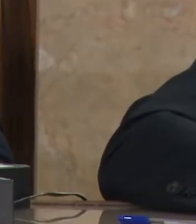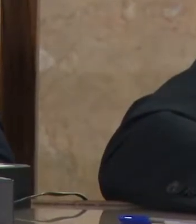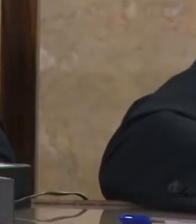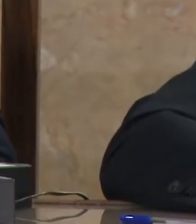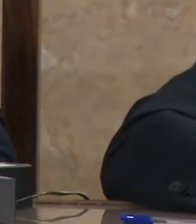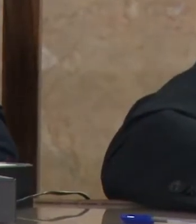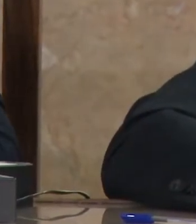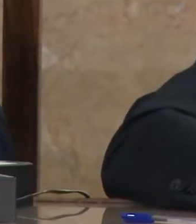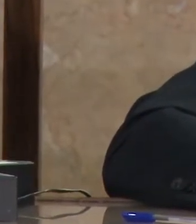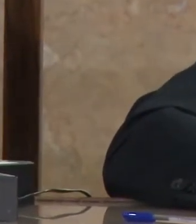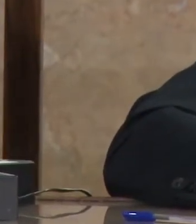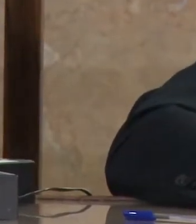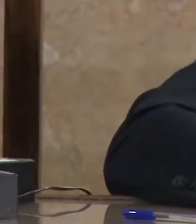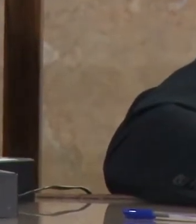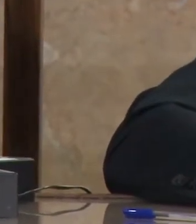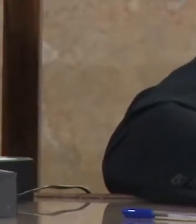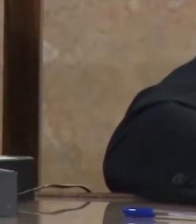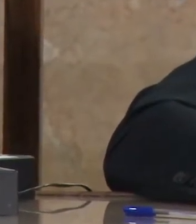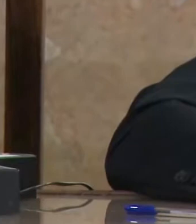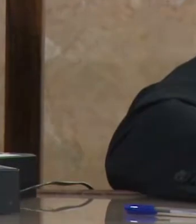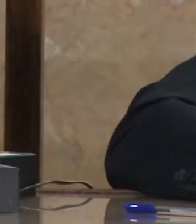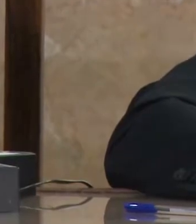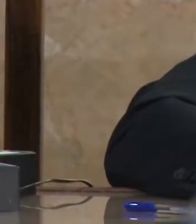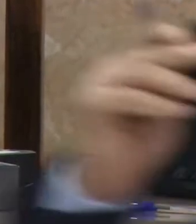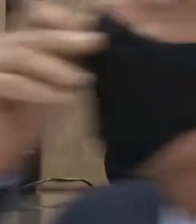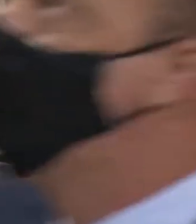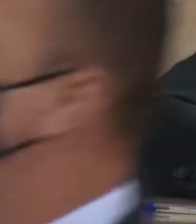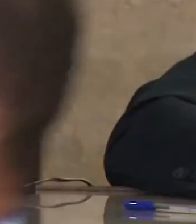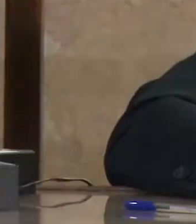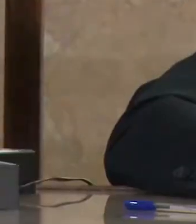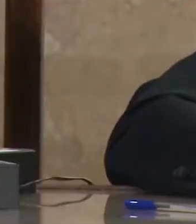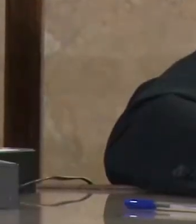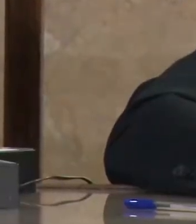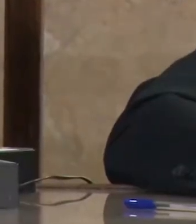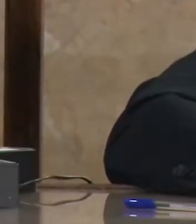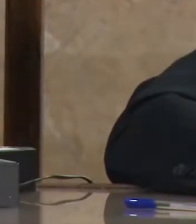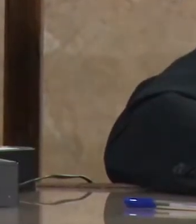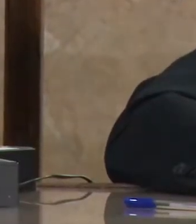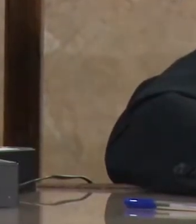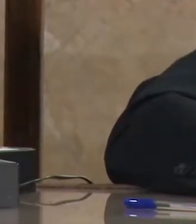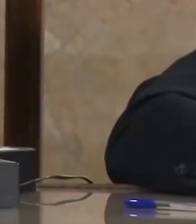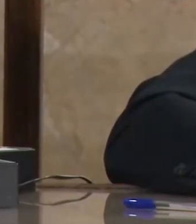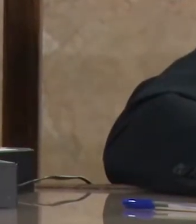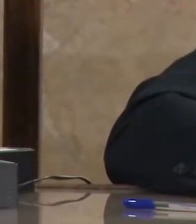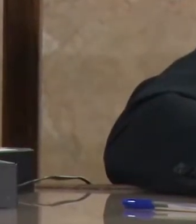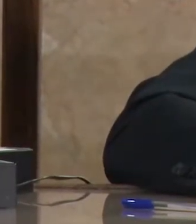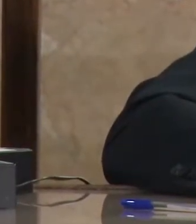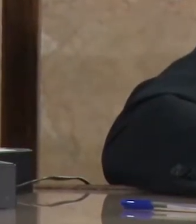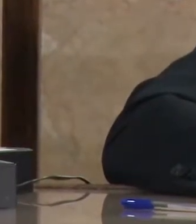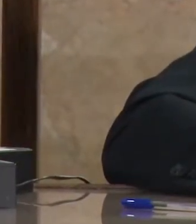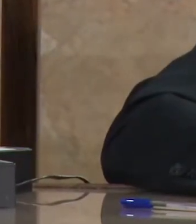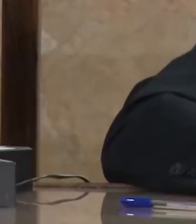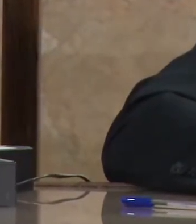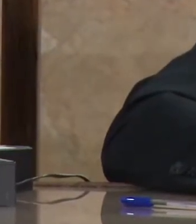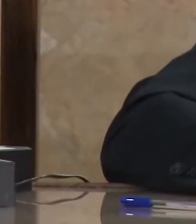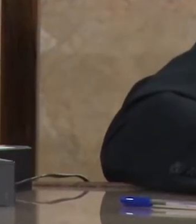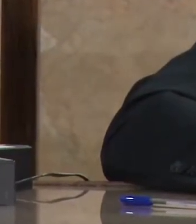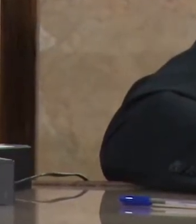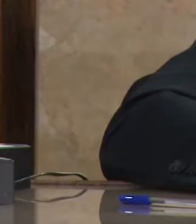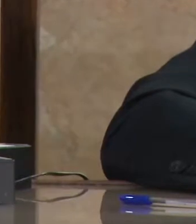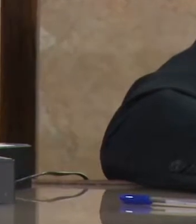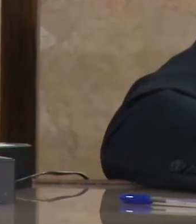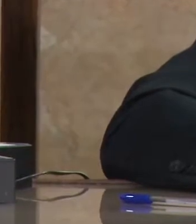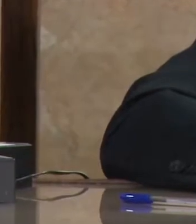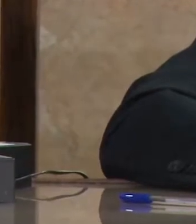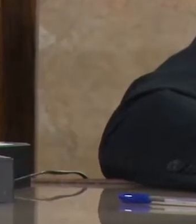Carlos Alberto de Paula Dias Júnior, solicitando ao senhor, excelentíssimo senhor prefeito, a construção